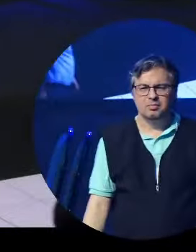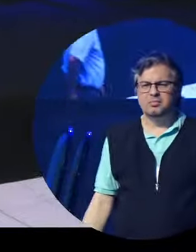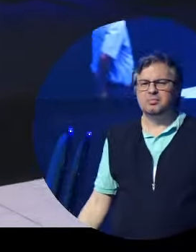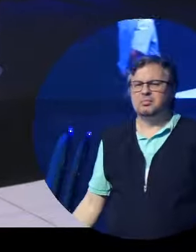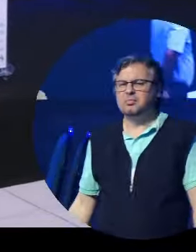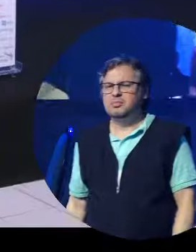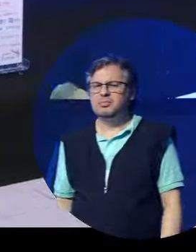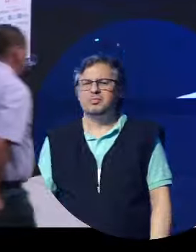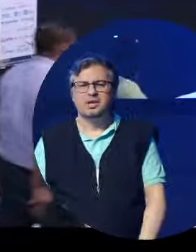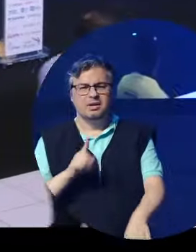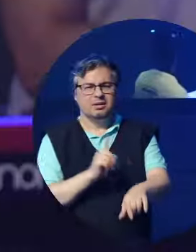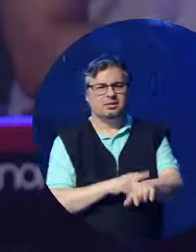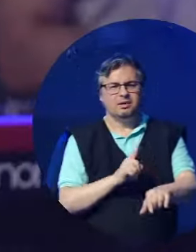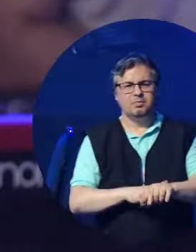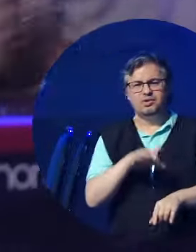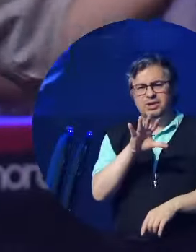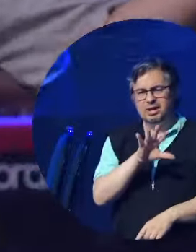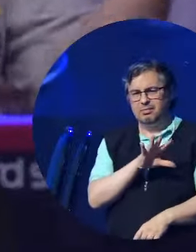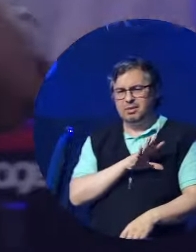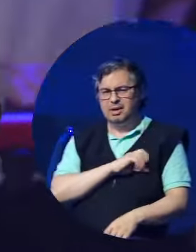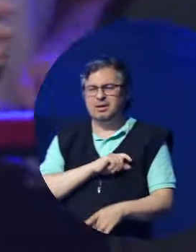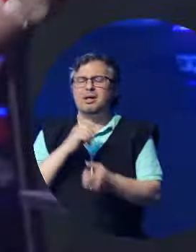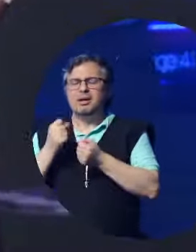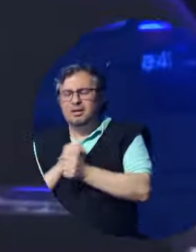Tempo de amar e